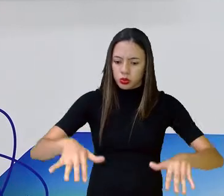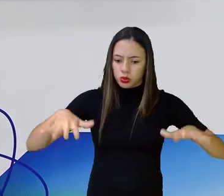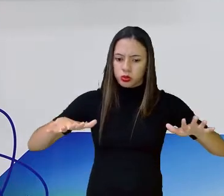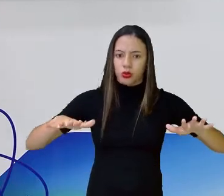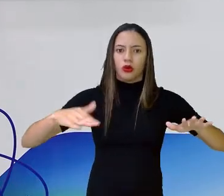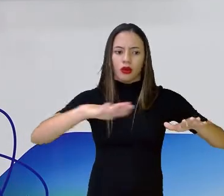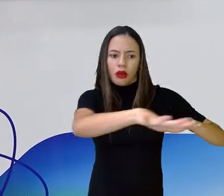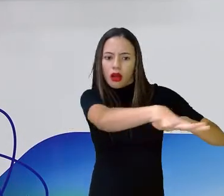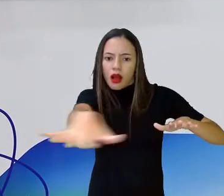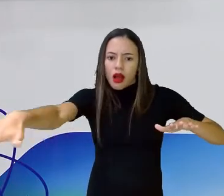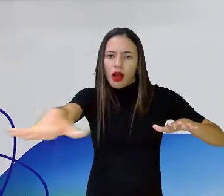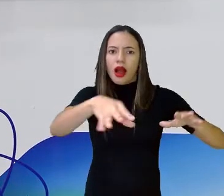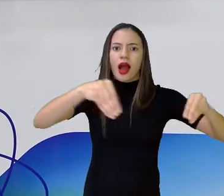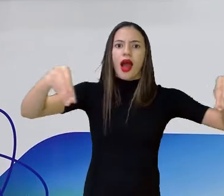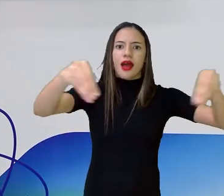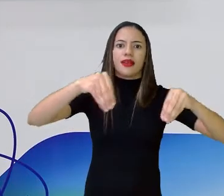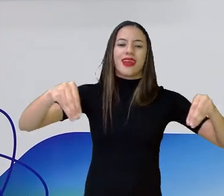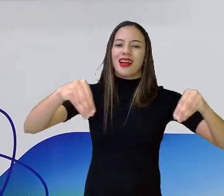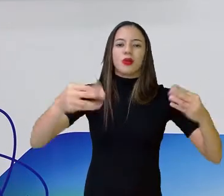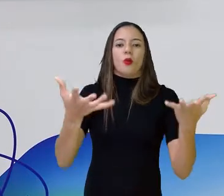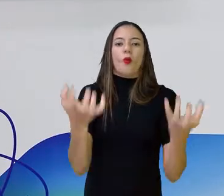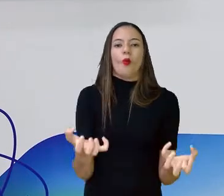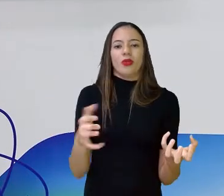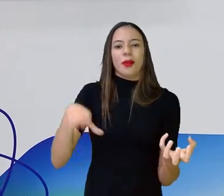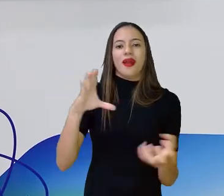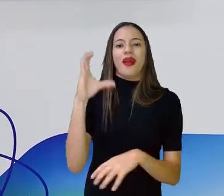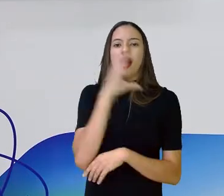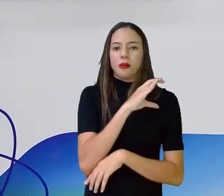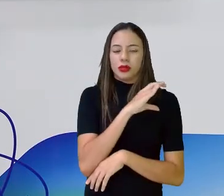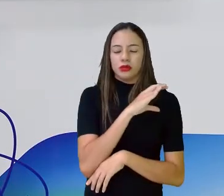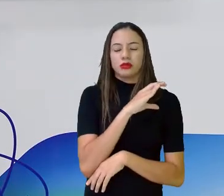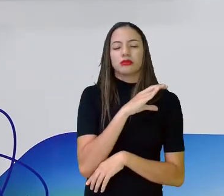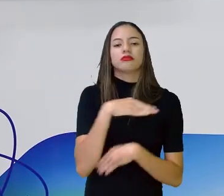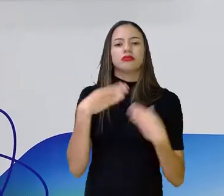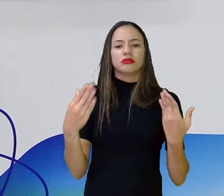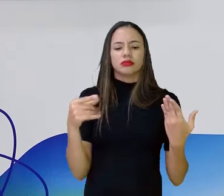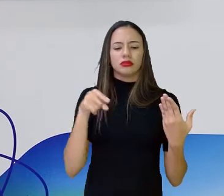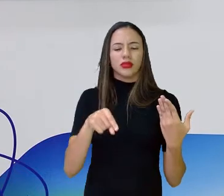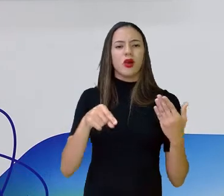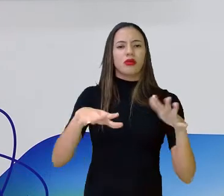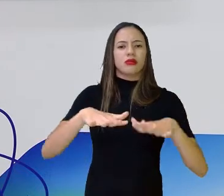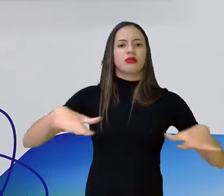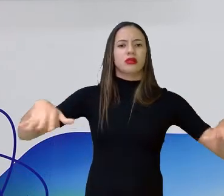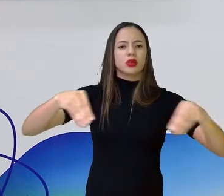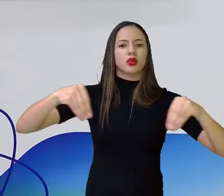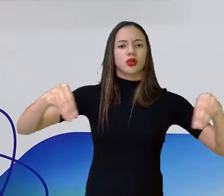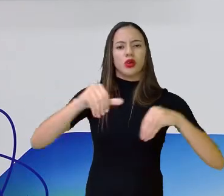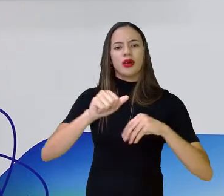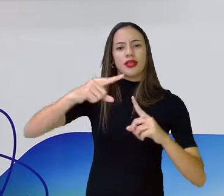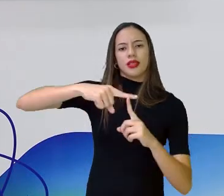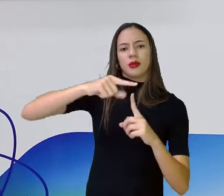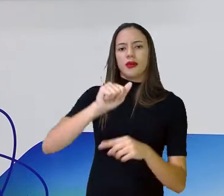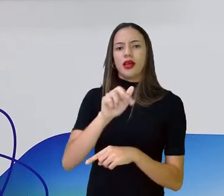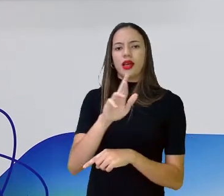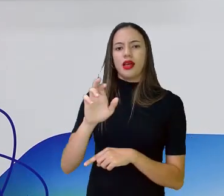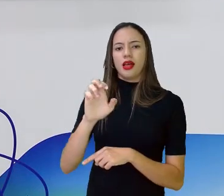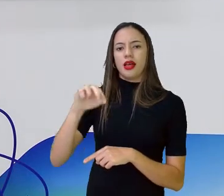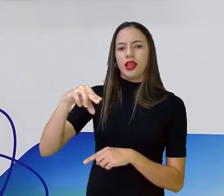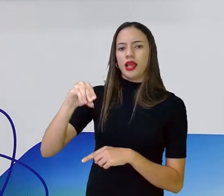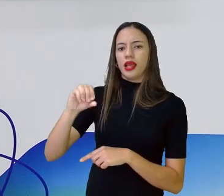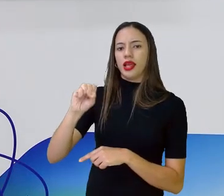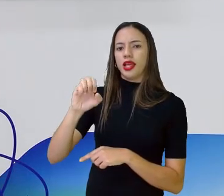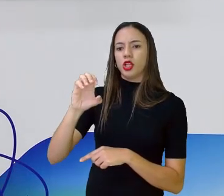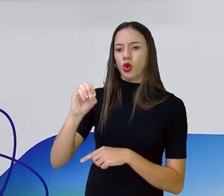aí, claro, se não absorve tanta água, se é só rico em um solo arenoso ali, claro, seria difícil a gente fazer